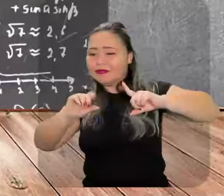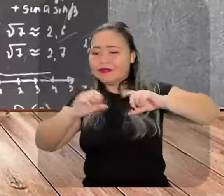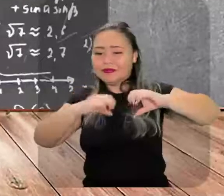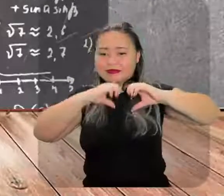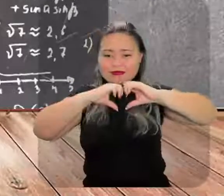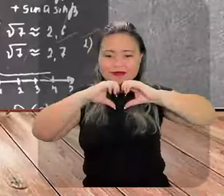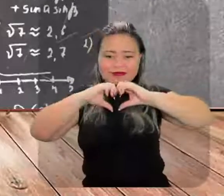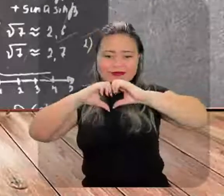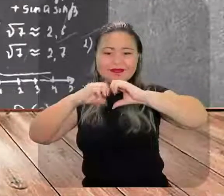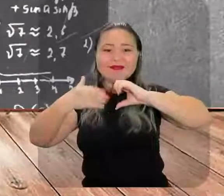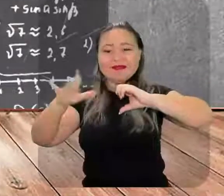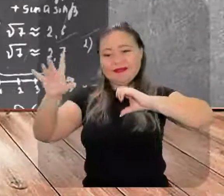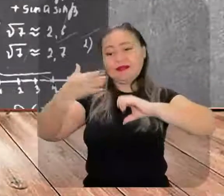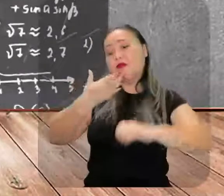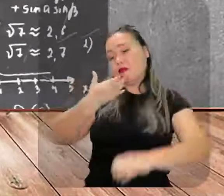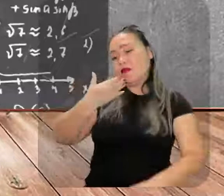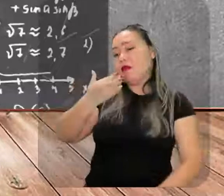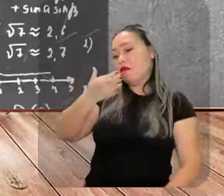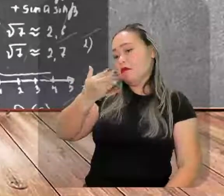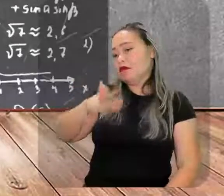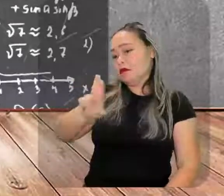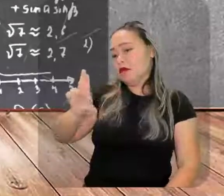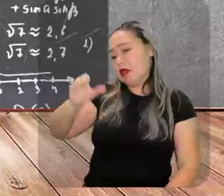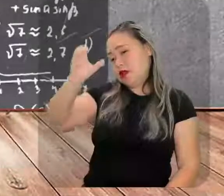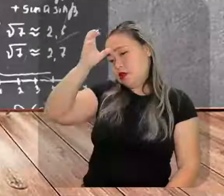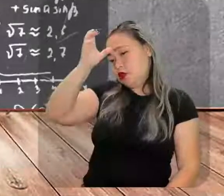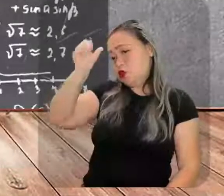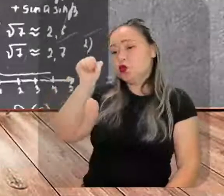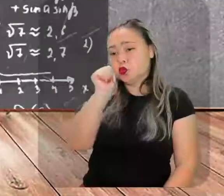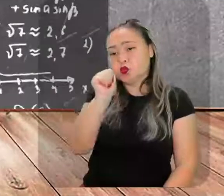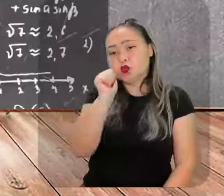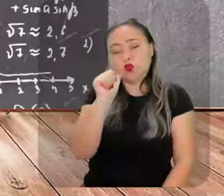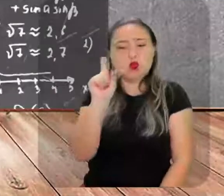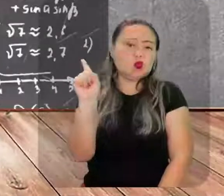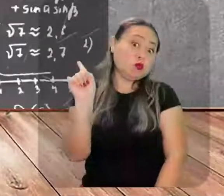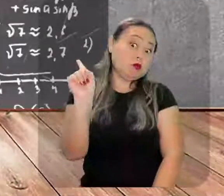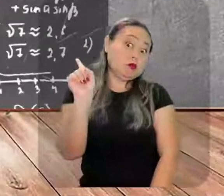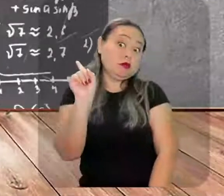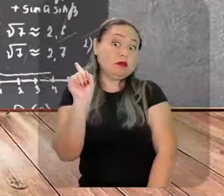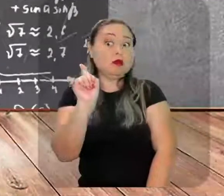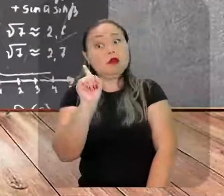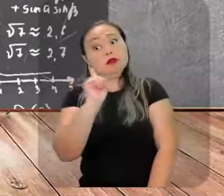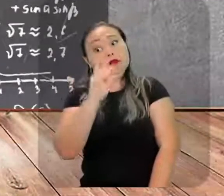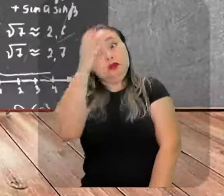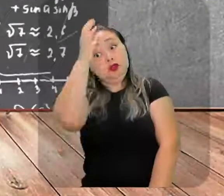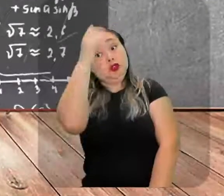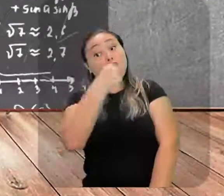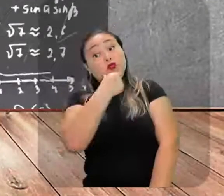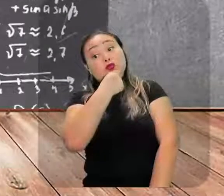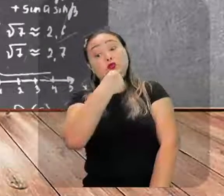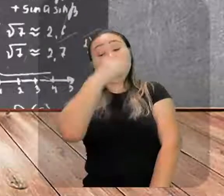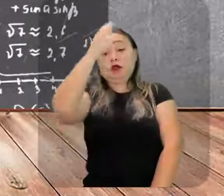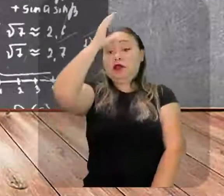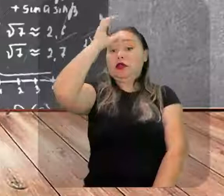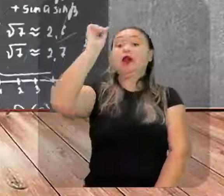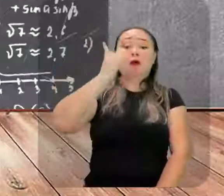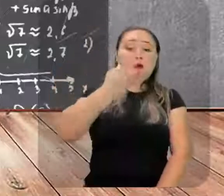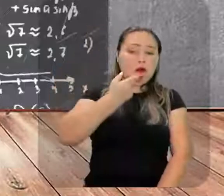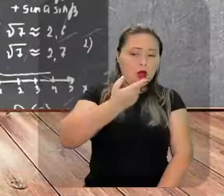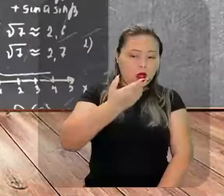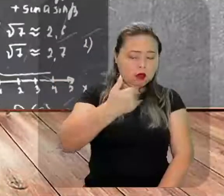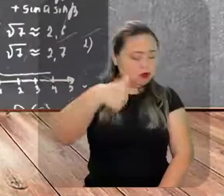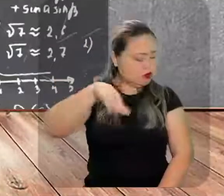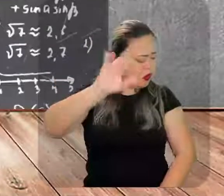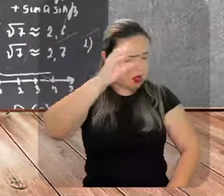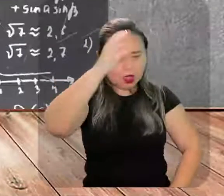me chamar de tia, tá? Eu deixo, eu aceito. Tu deixa? Aí eu tenho um sério problema com o negócio de tio, tia. Não, pode me chamar, eu